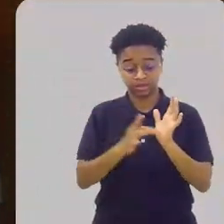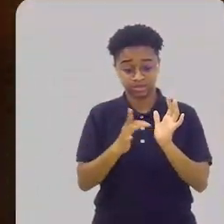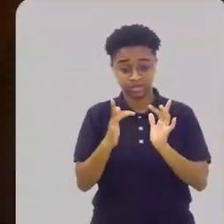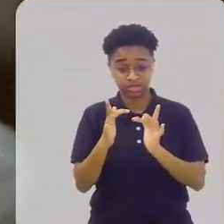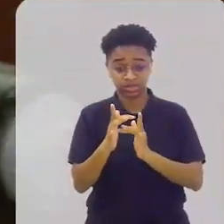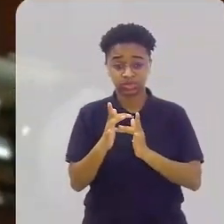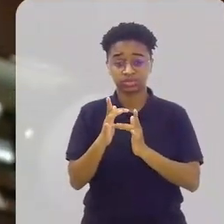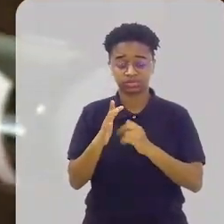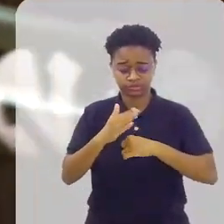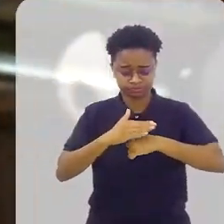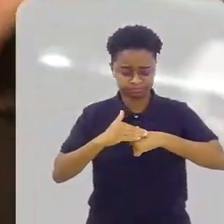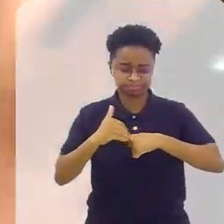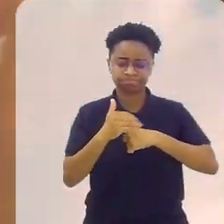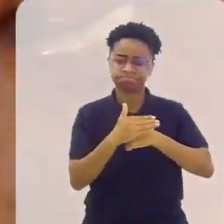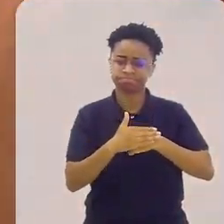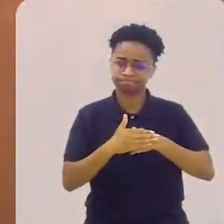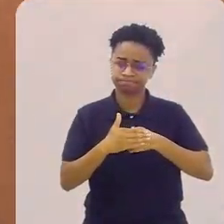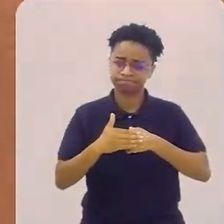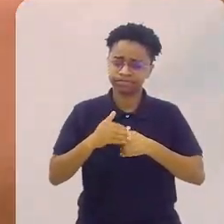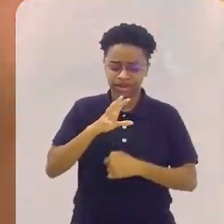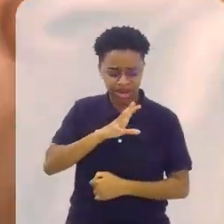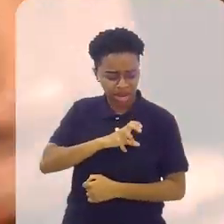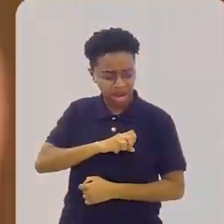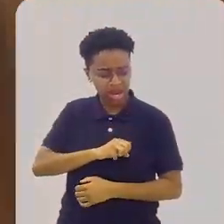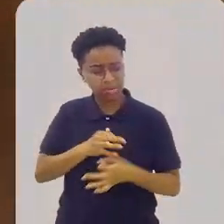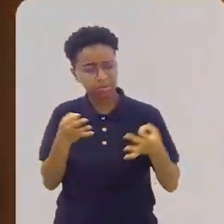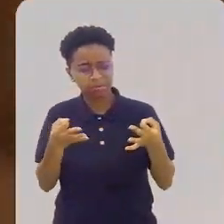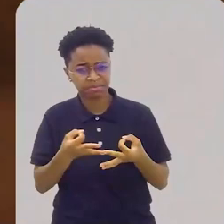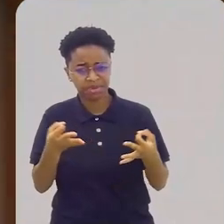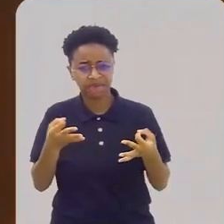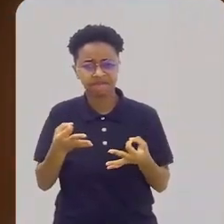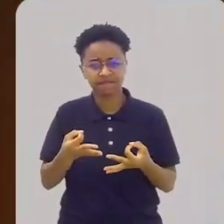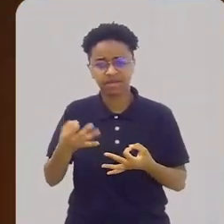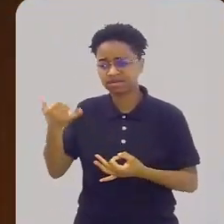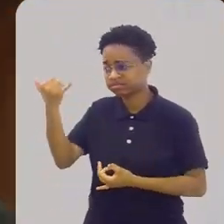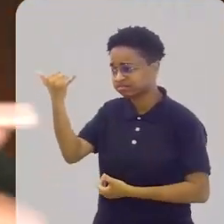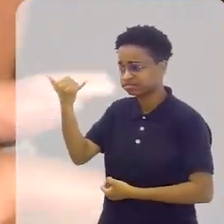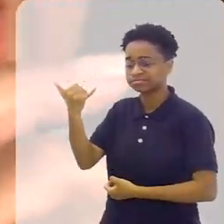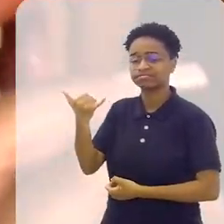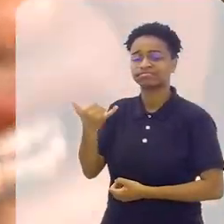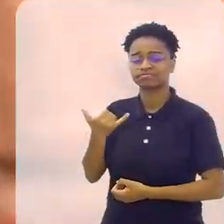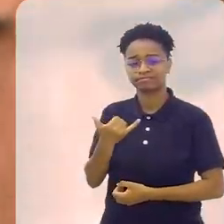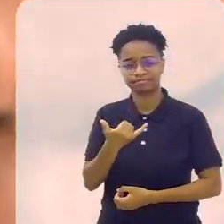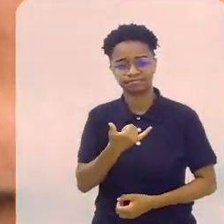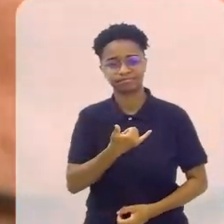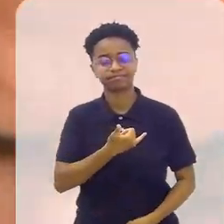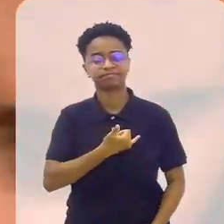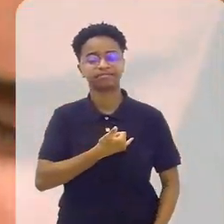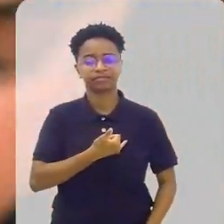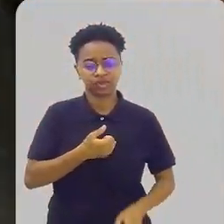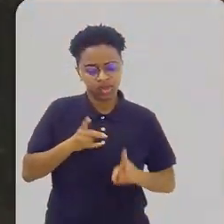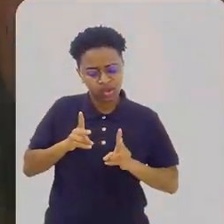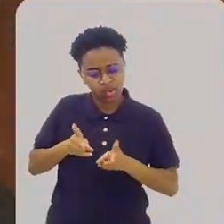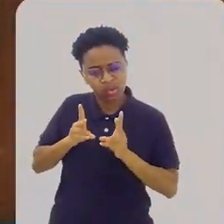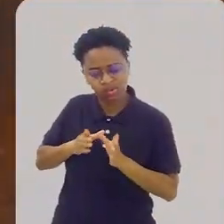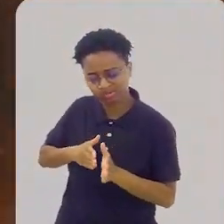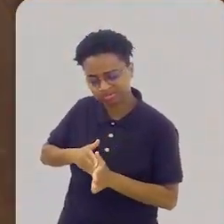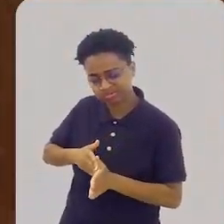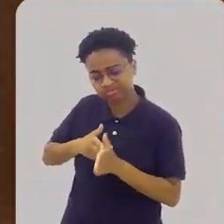mas ele com seu carinho com amor perfeito me disse assim